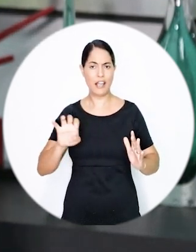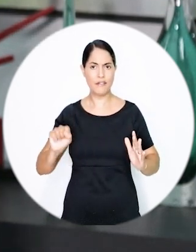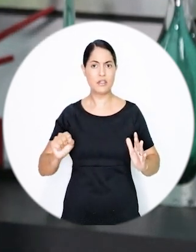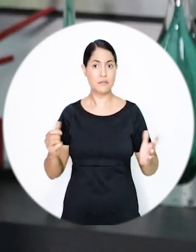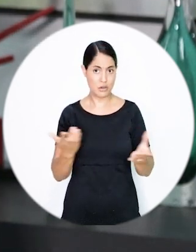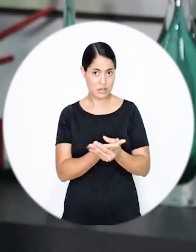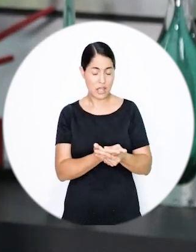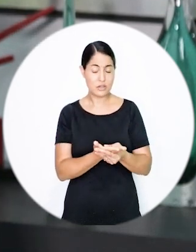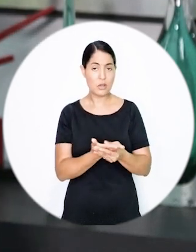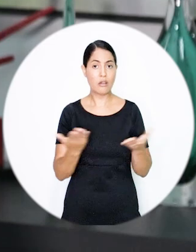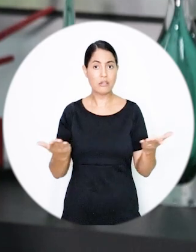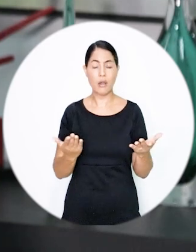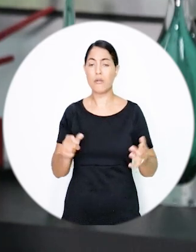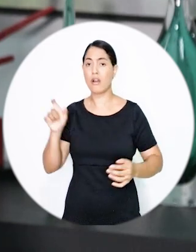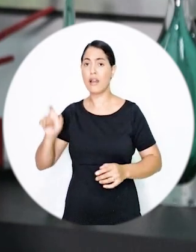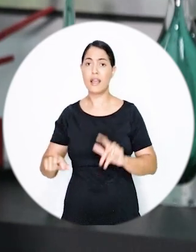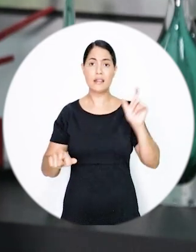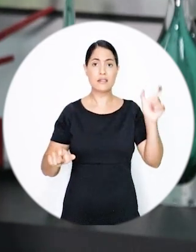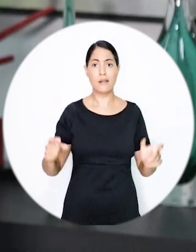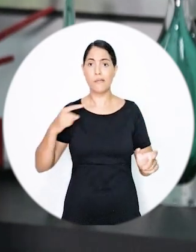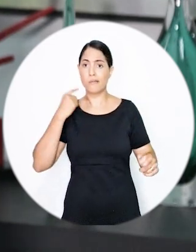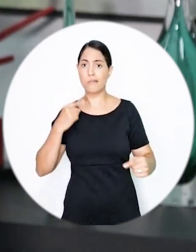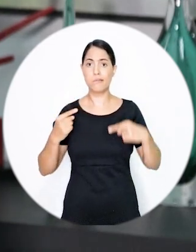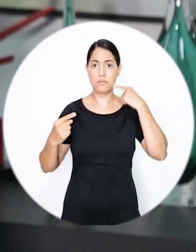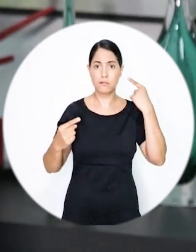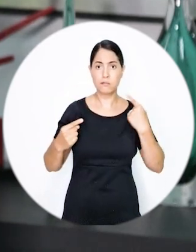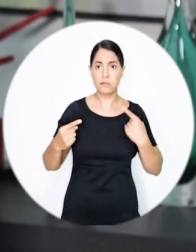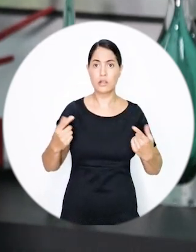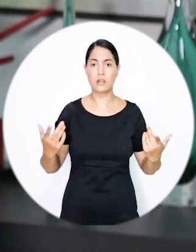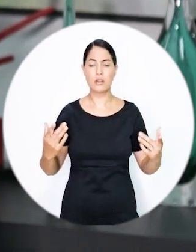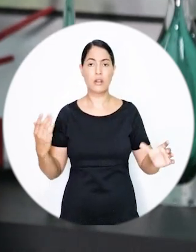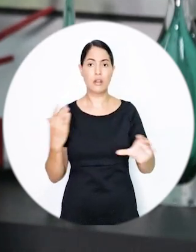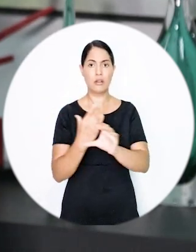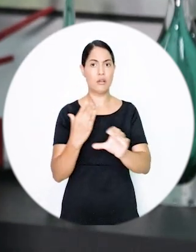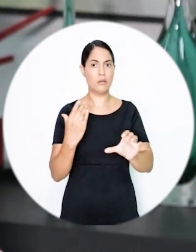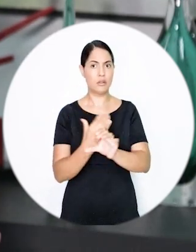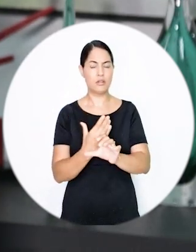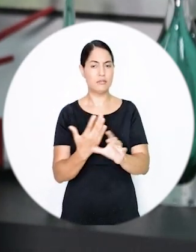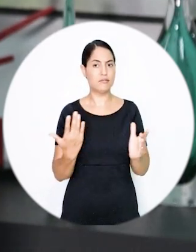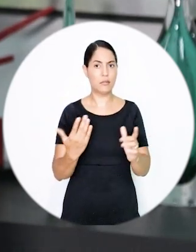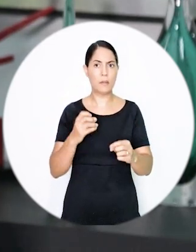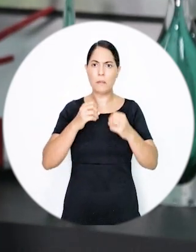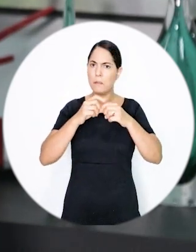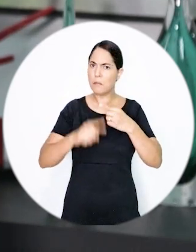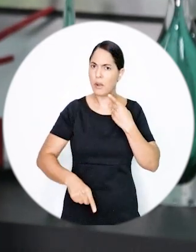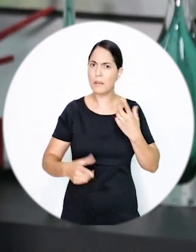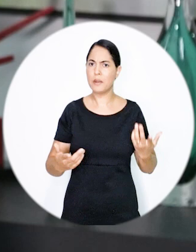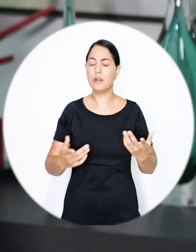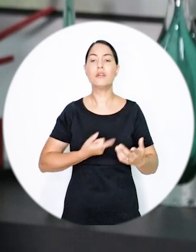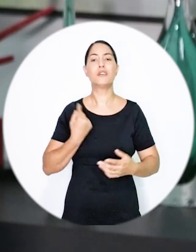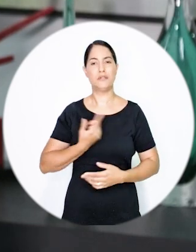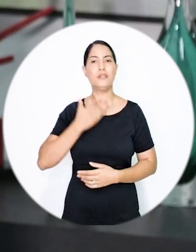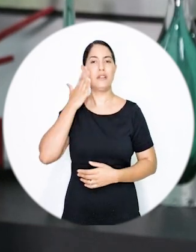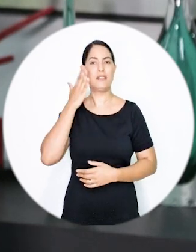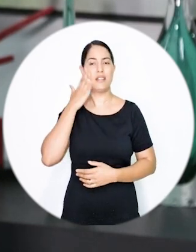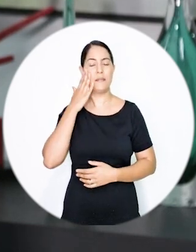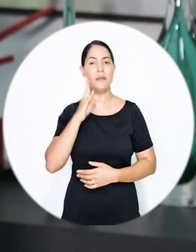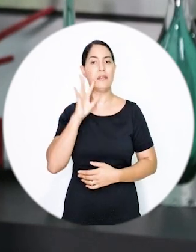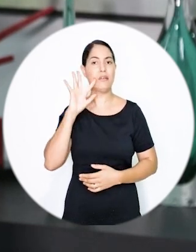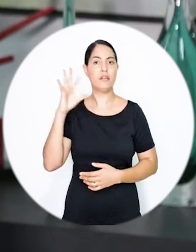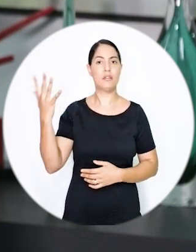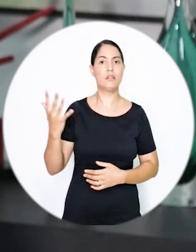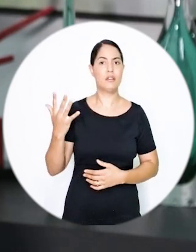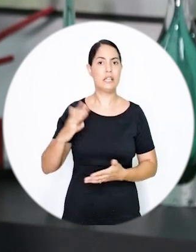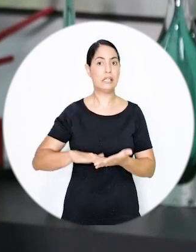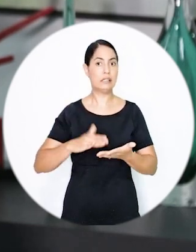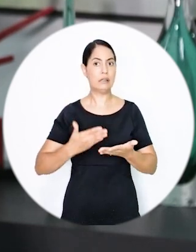Tempus Veritatis. A decisão dizia que a proibição se aplicava a comunicações, inclusive através de